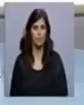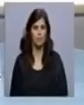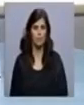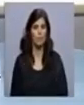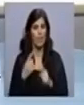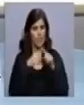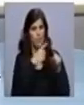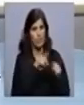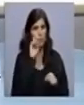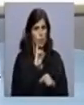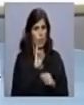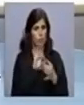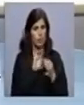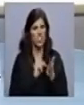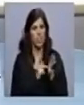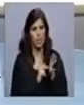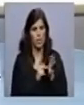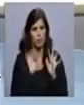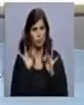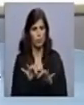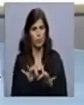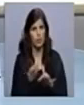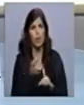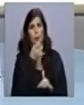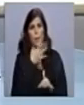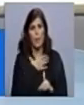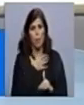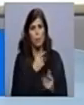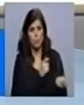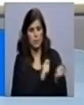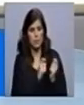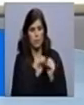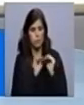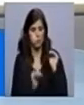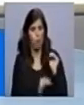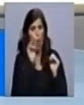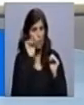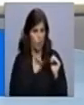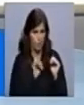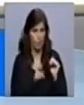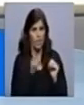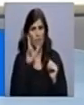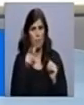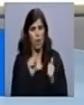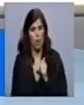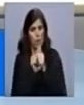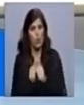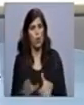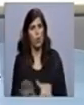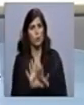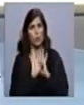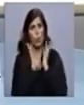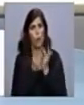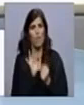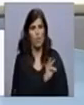Diferentes mulheres ligadas à engenharia juntaram-se num pequeno almoço para debater as desigualdades de género. RTP acompanhou este encontro global na